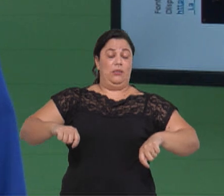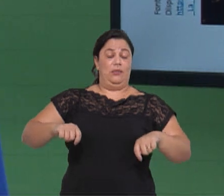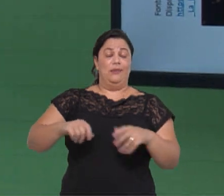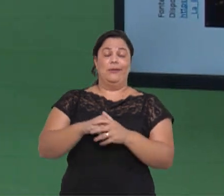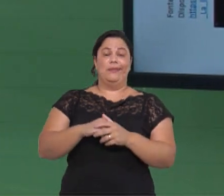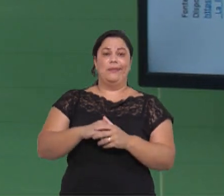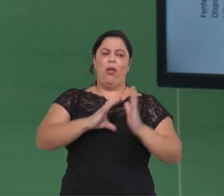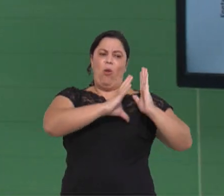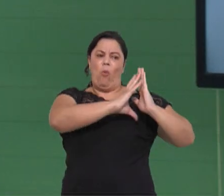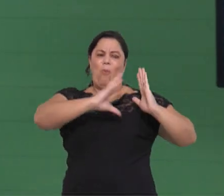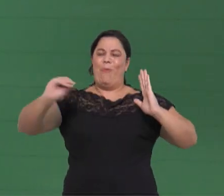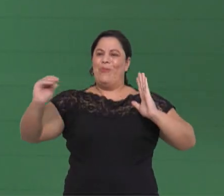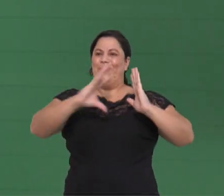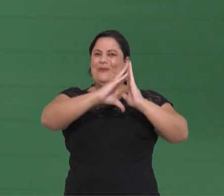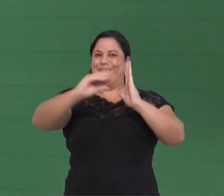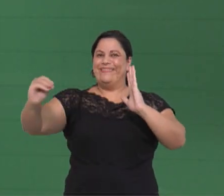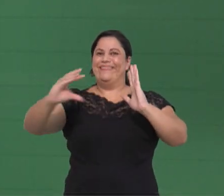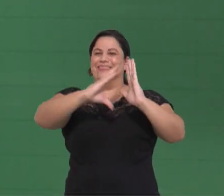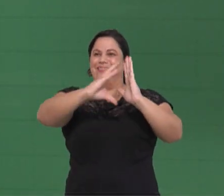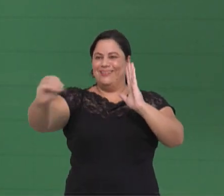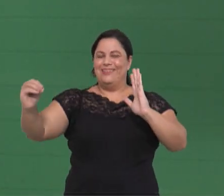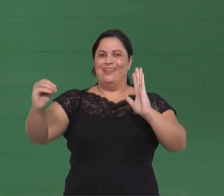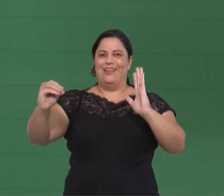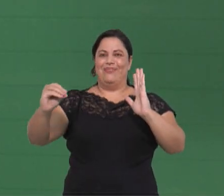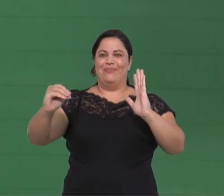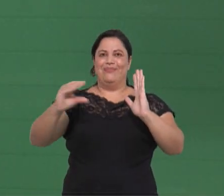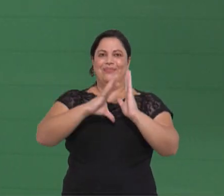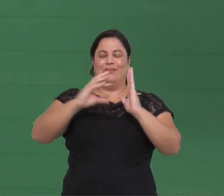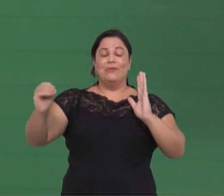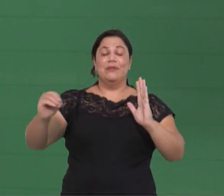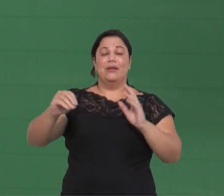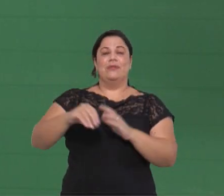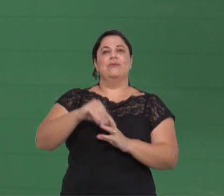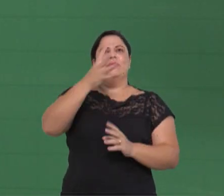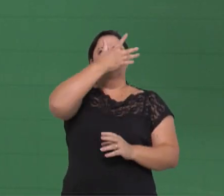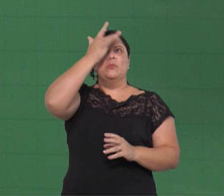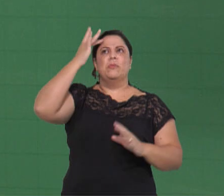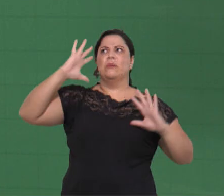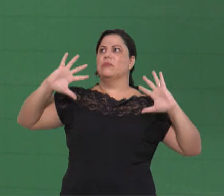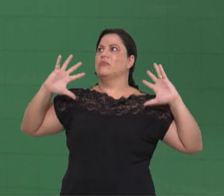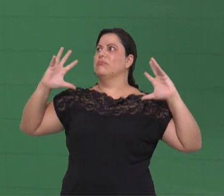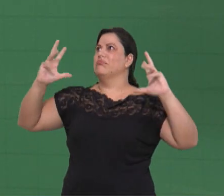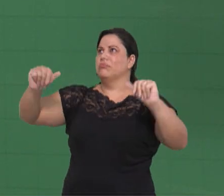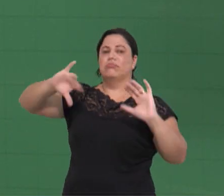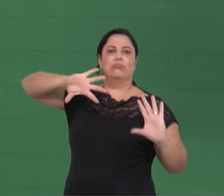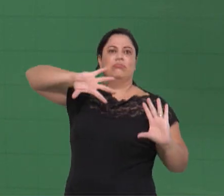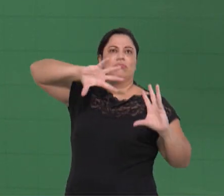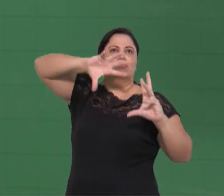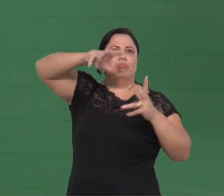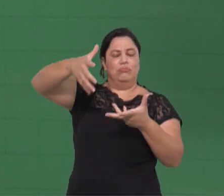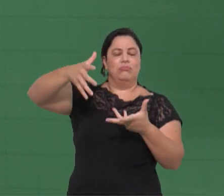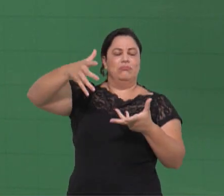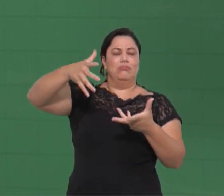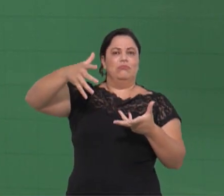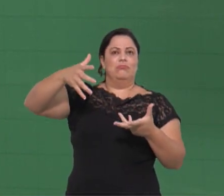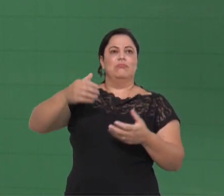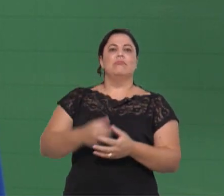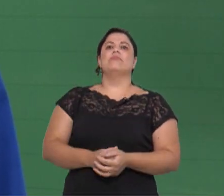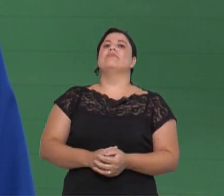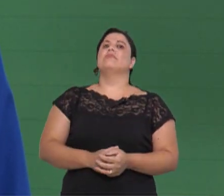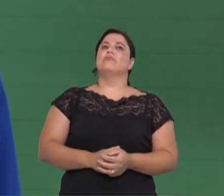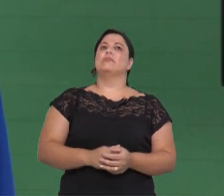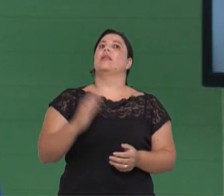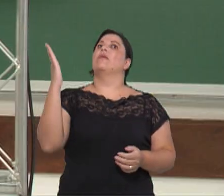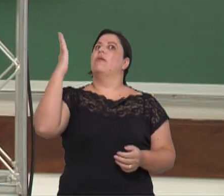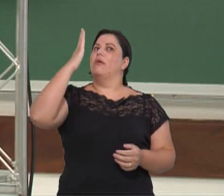copiado por pessoas do mundo todo. Então, é óbvio que era um mal a ser cortado